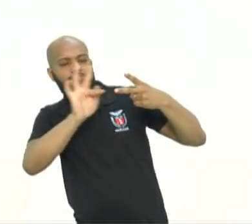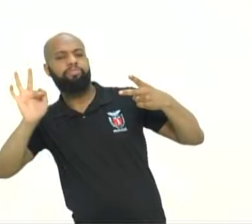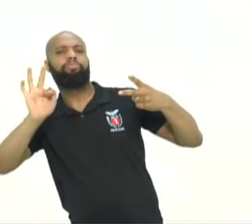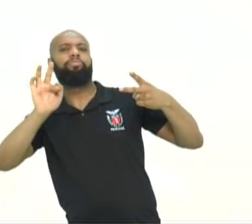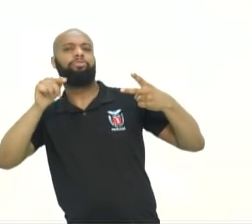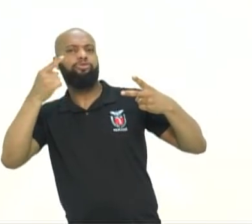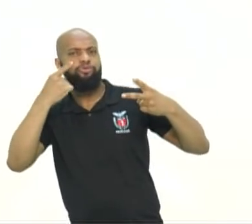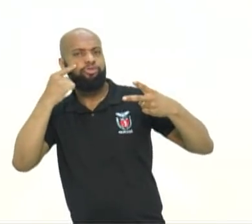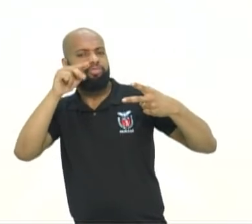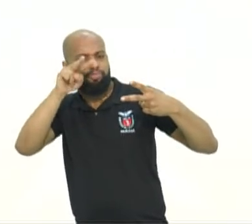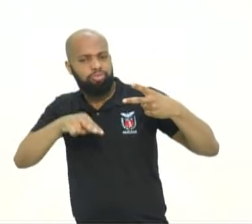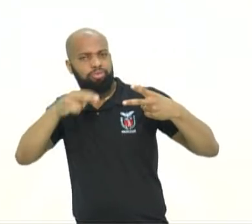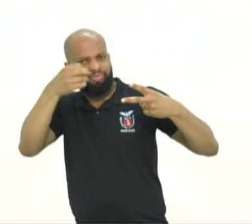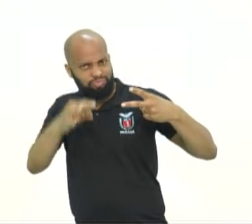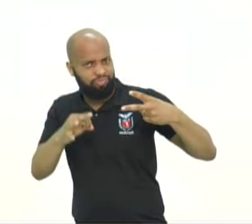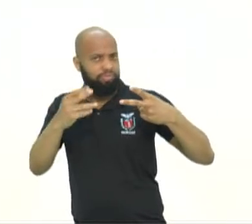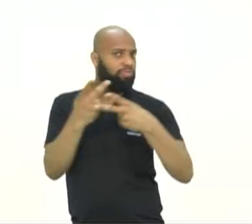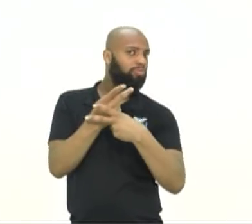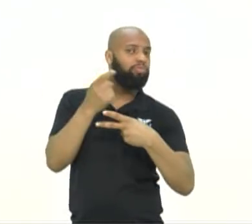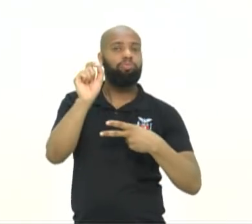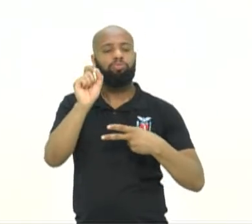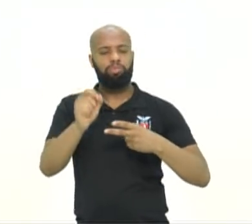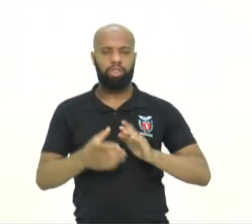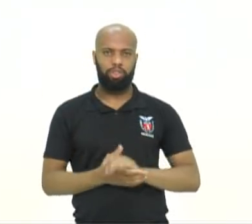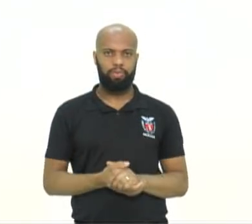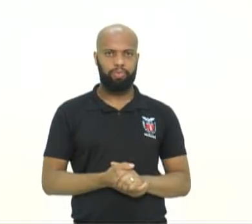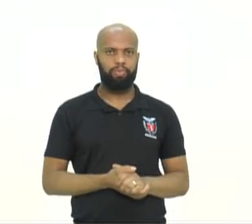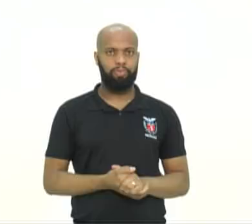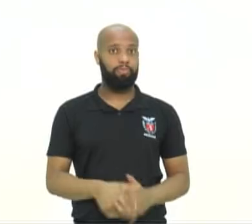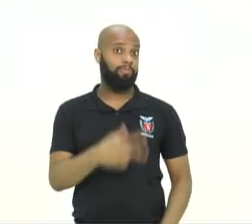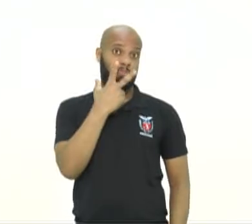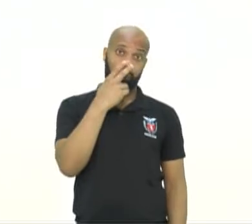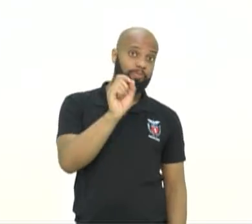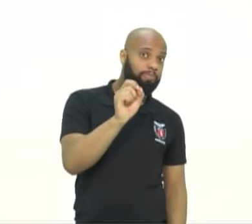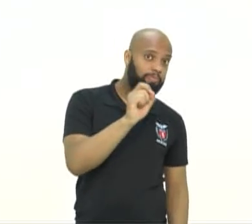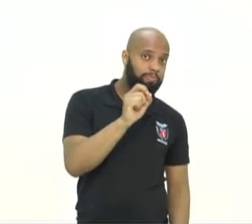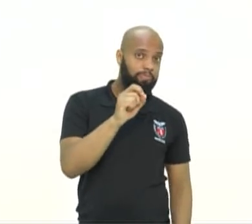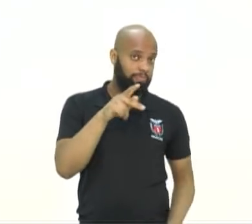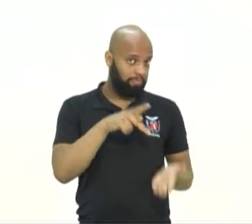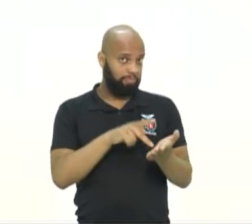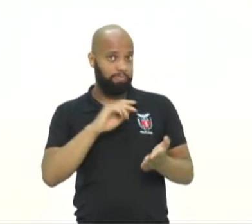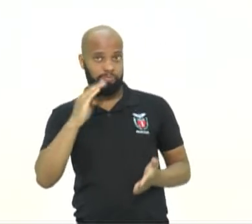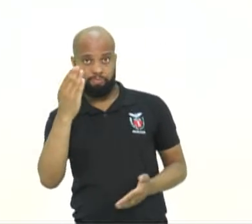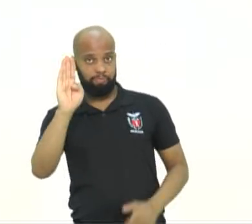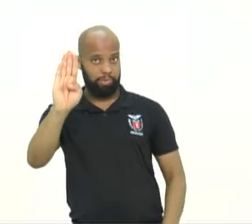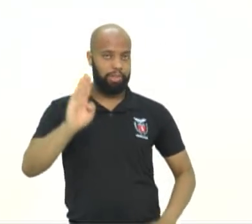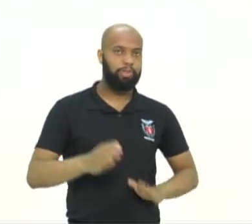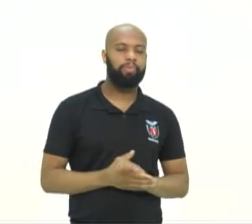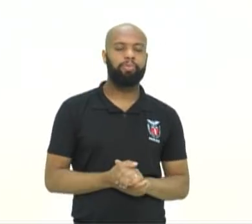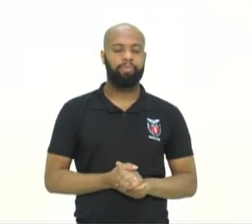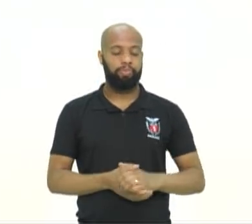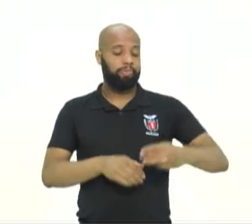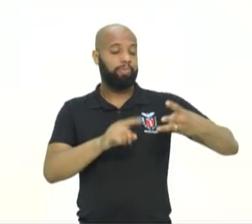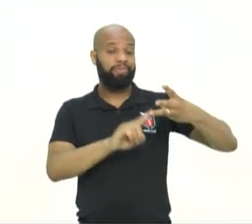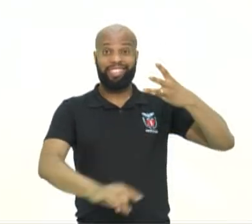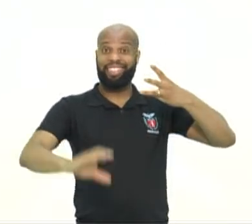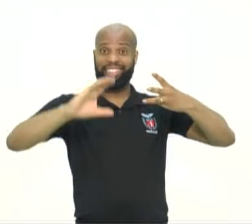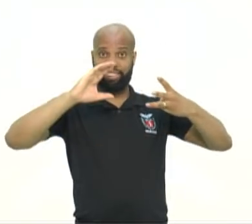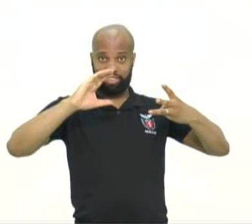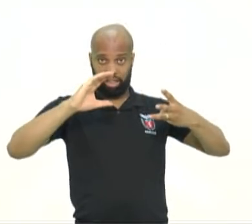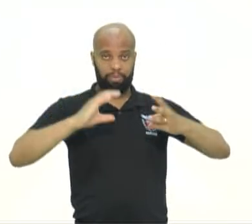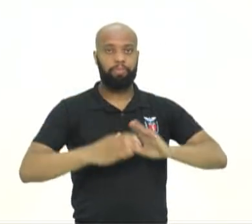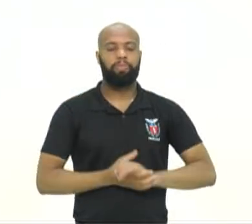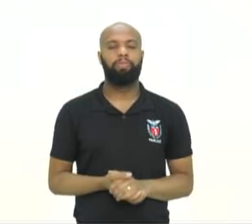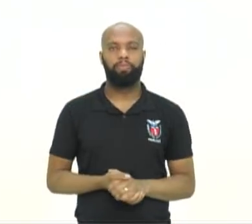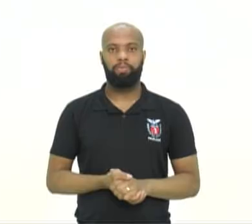easy for her to make her dreams come true. O que você acha? Será que é verdadeiro? Letra C. She